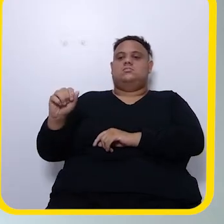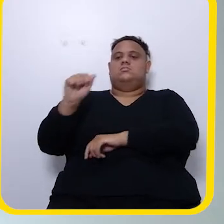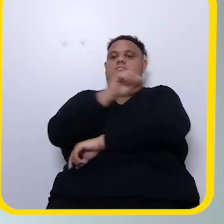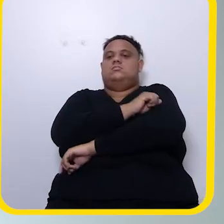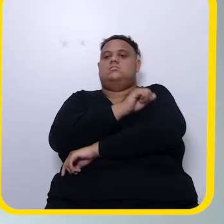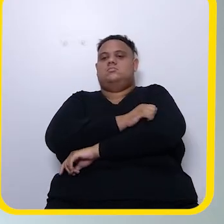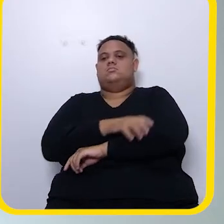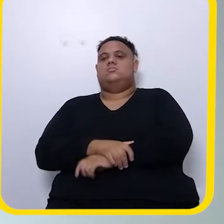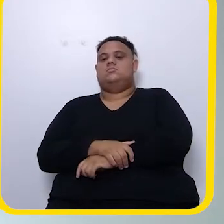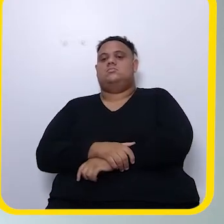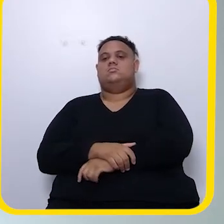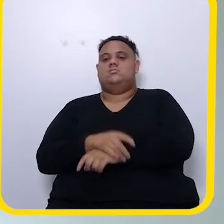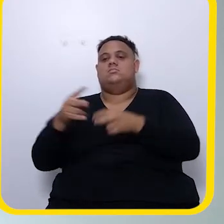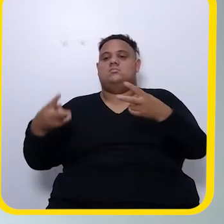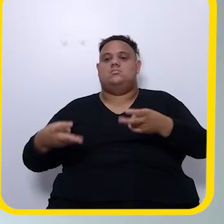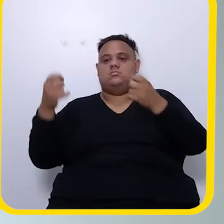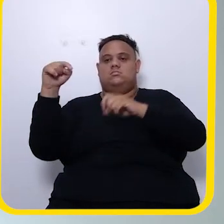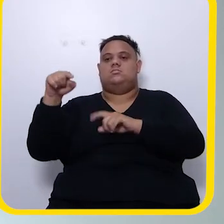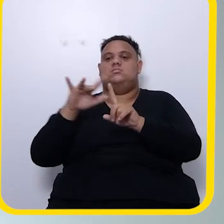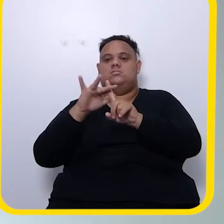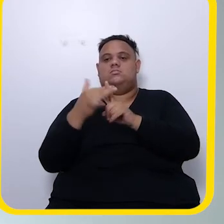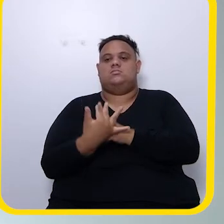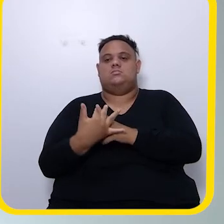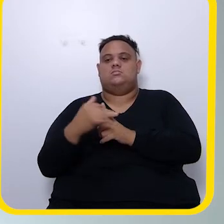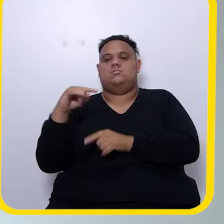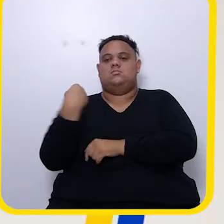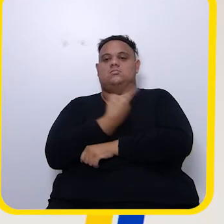alunos. Então, vamos ver como é que fica aqui nossa situação.